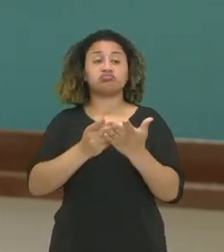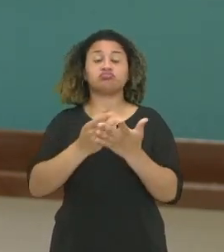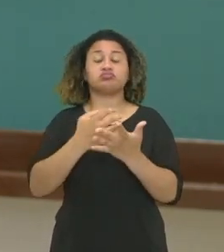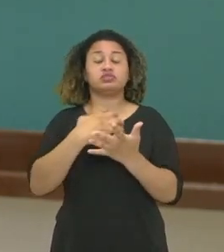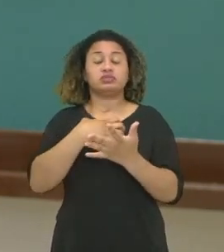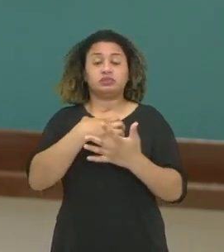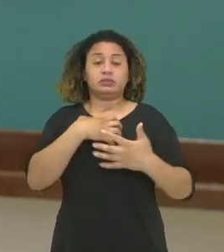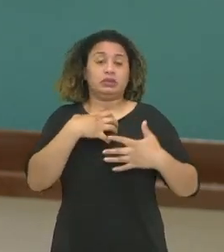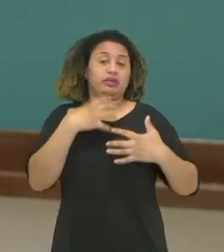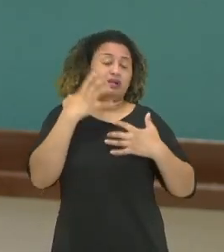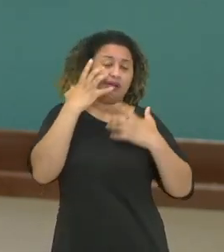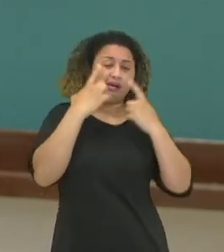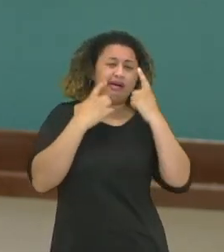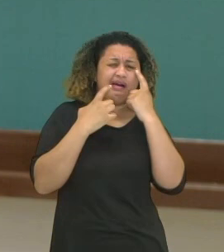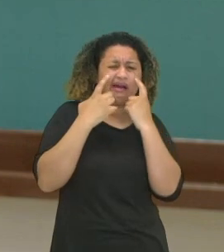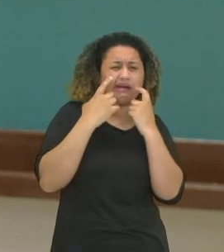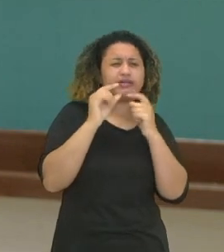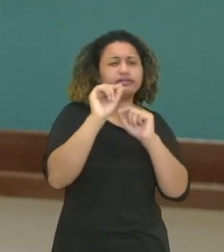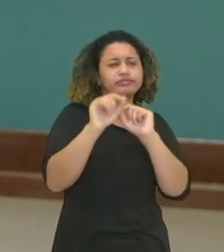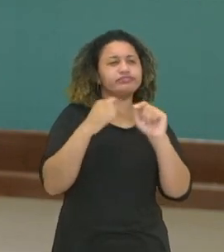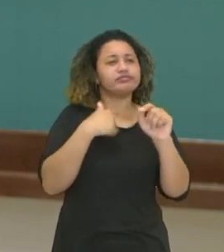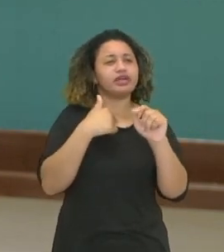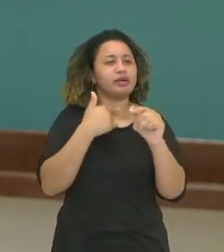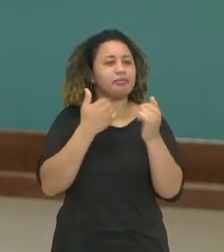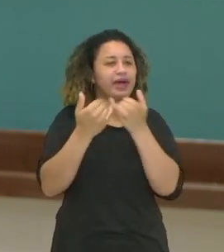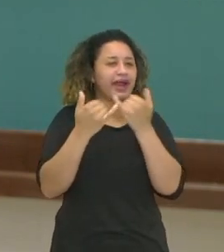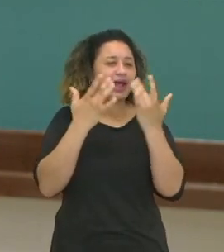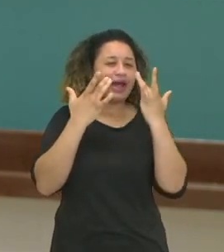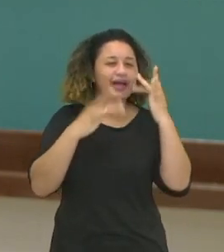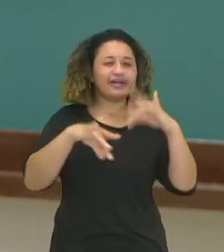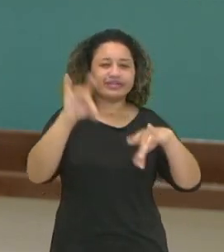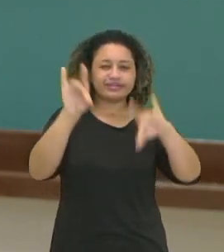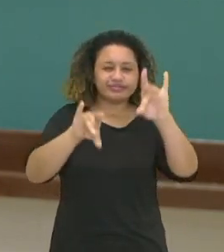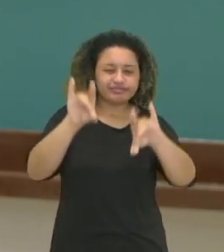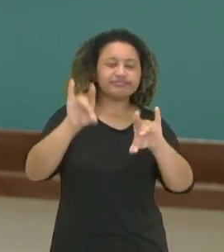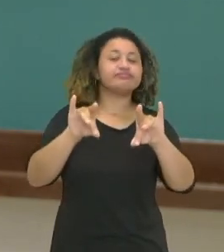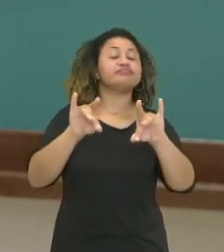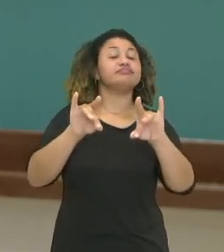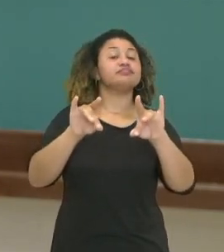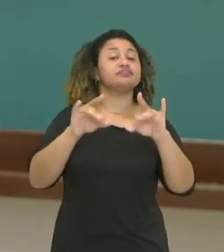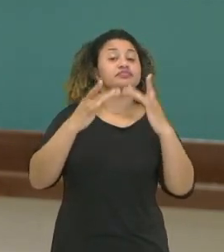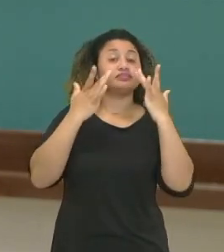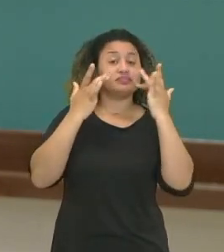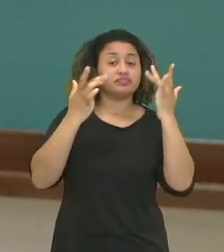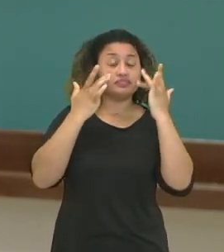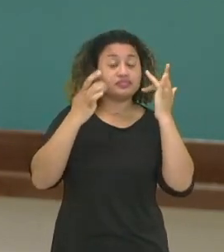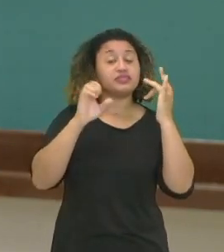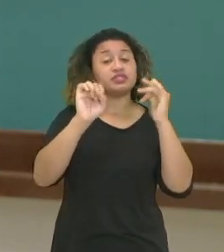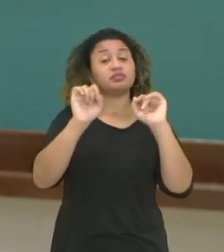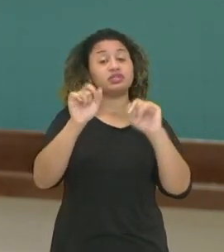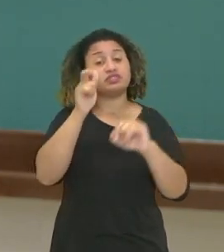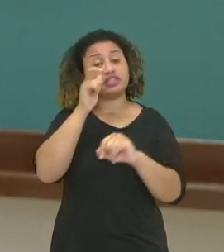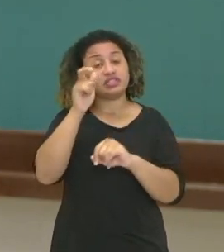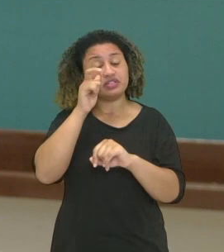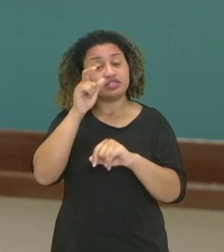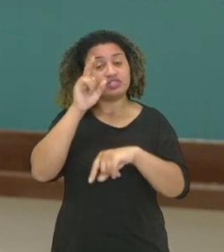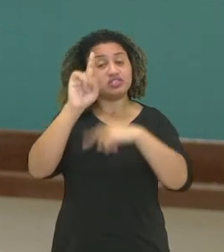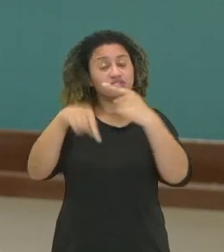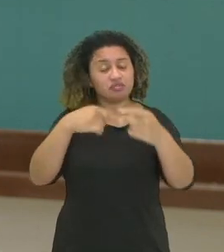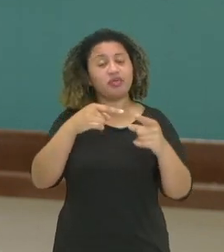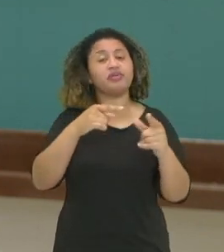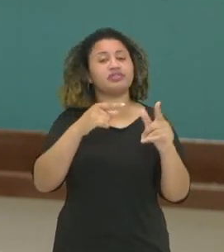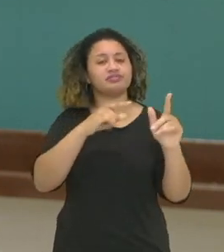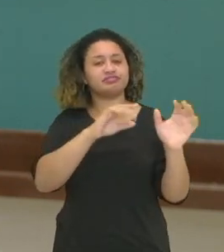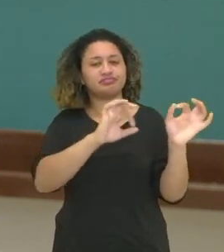os predomínios do discurso direto em cenas teatrais. Então, se você quiser depois assistir numa minissérie, você vai ver bem isso